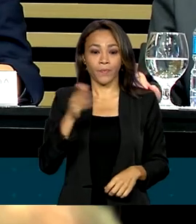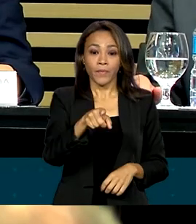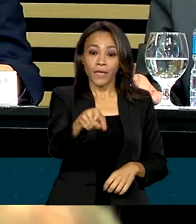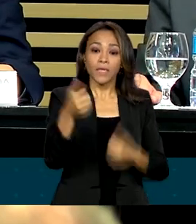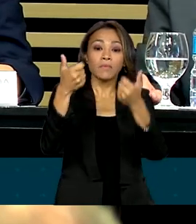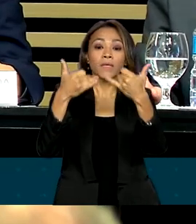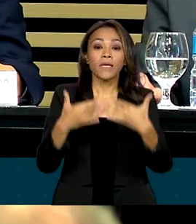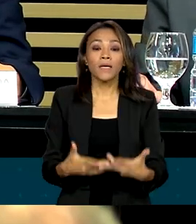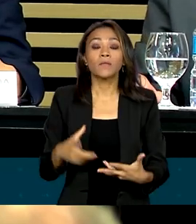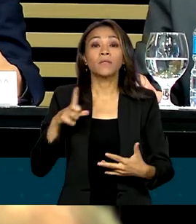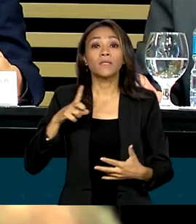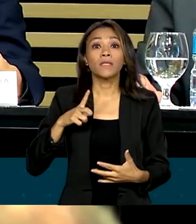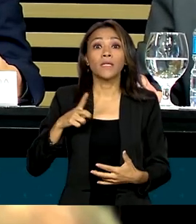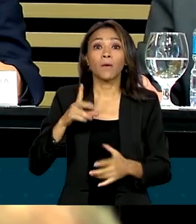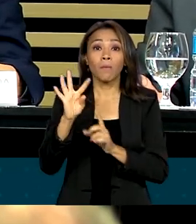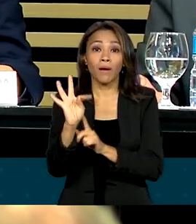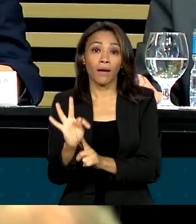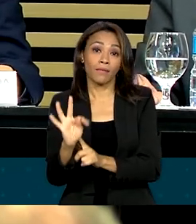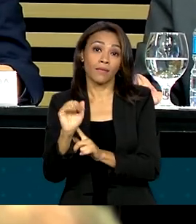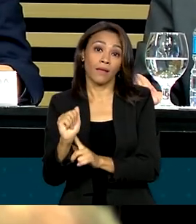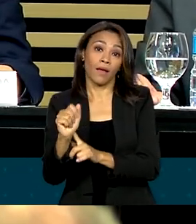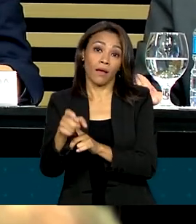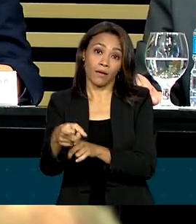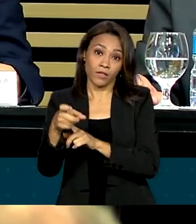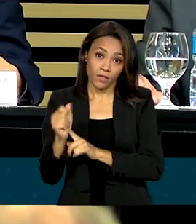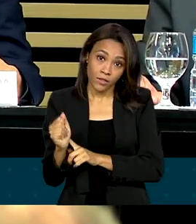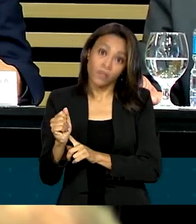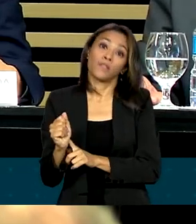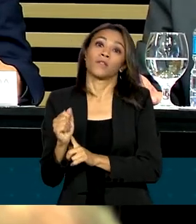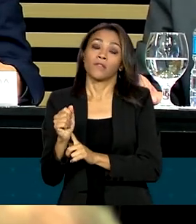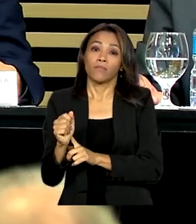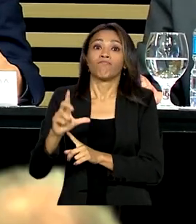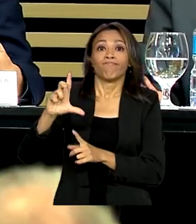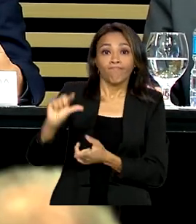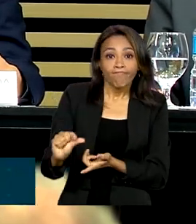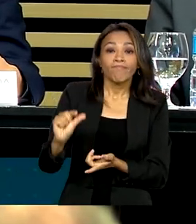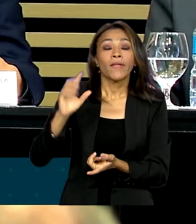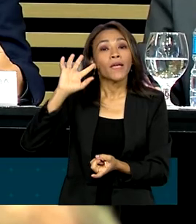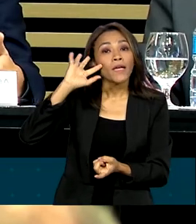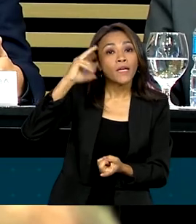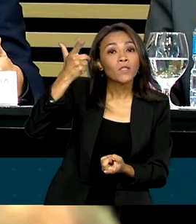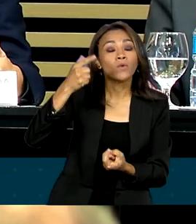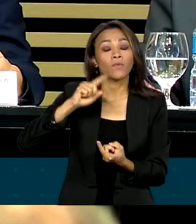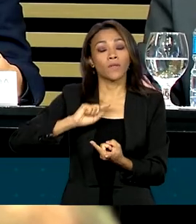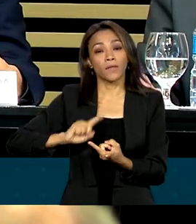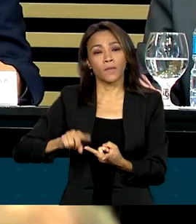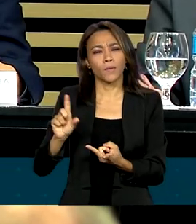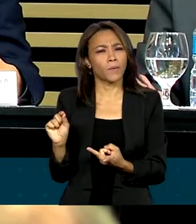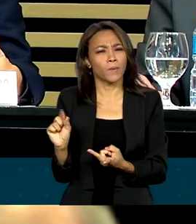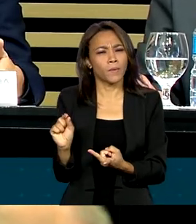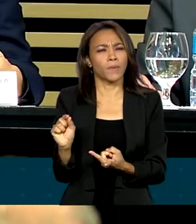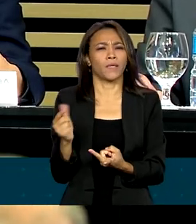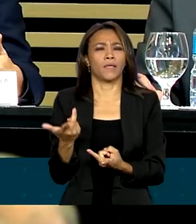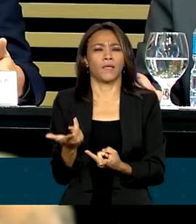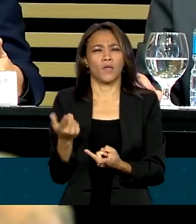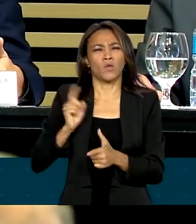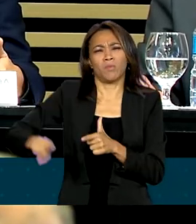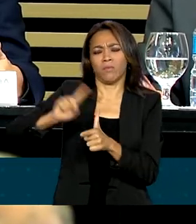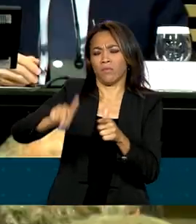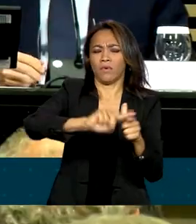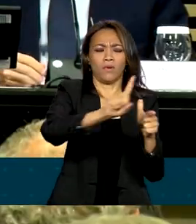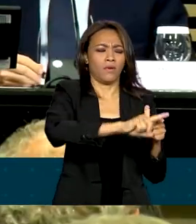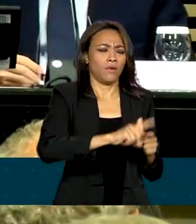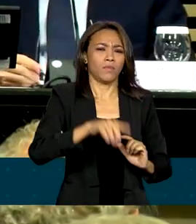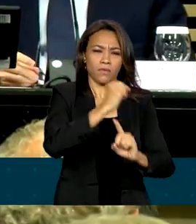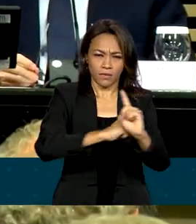de crescimento vigorosas da nossa economia, ajudando a resolver, inclusive, os prementes problemas